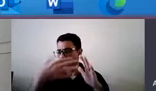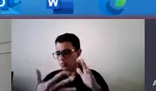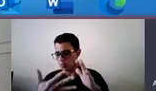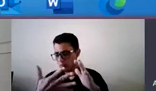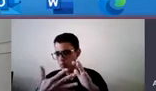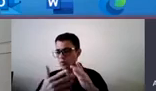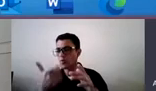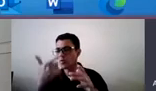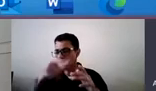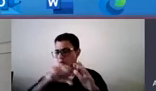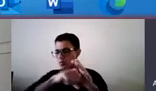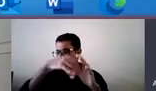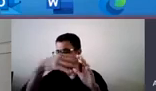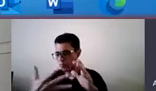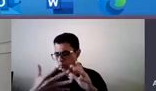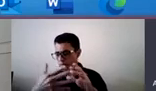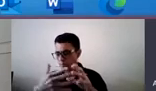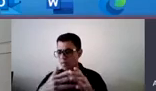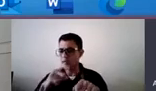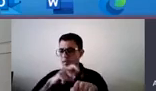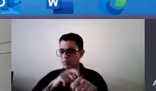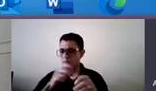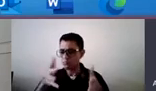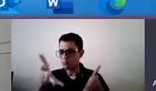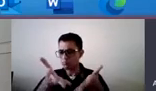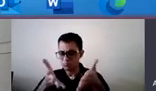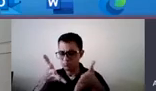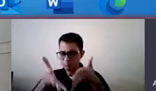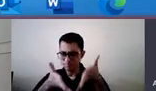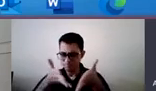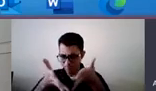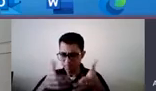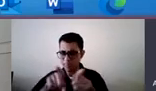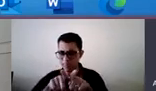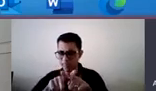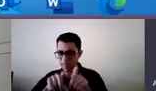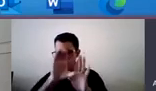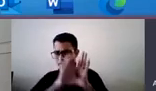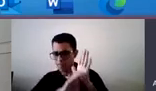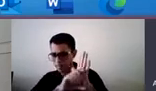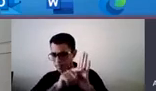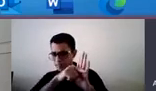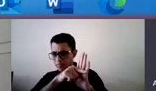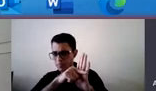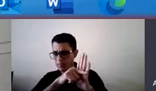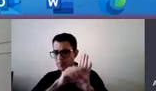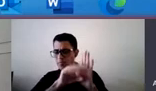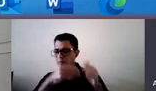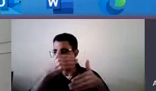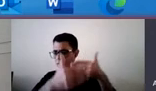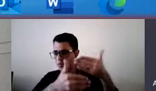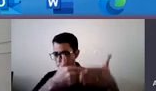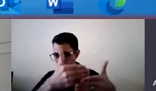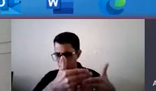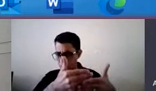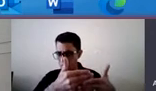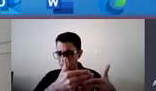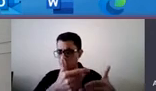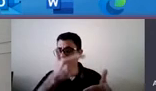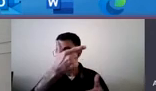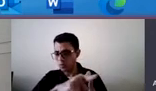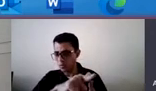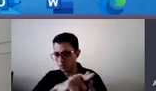outros componentes, outros tempos e espaços nesse currículo destinados ao desenvolvimento de